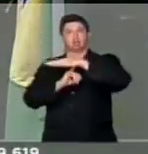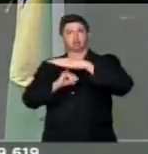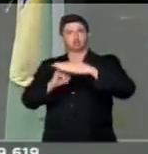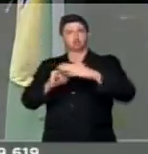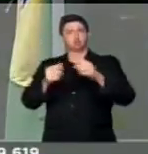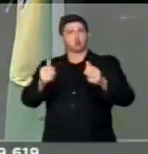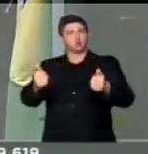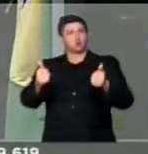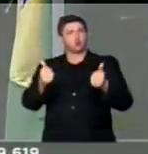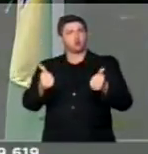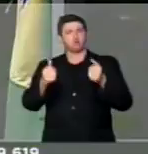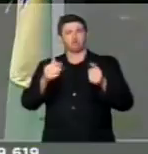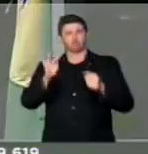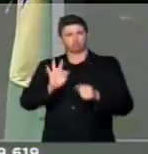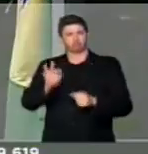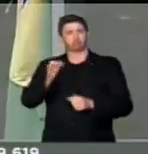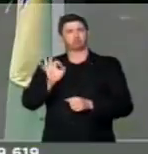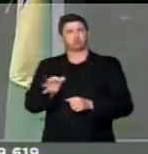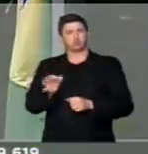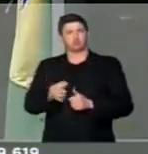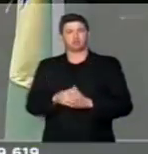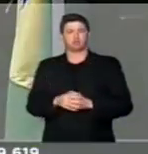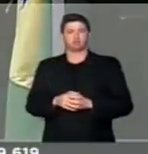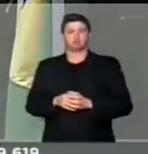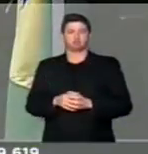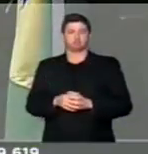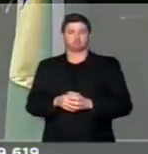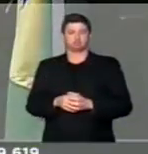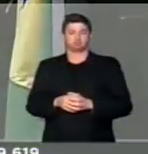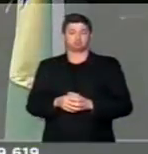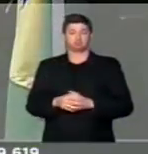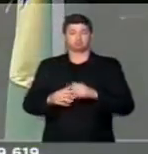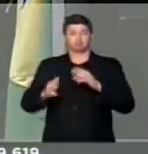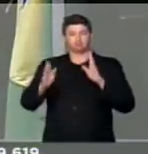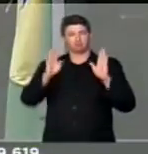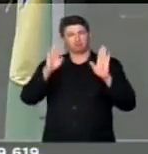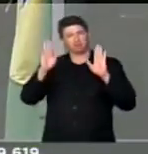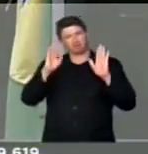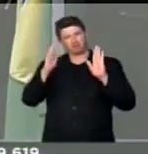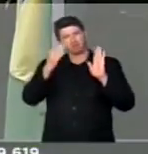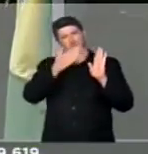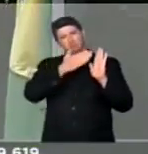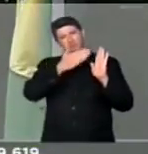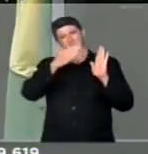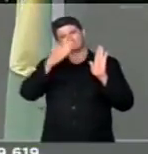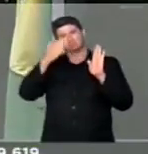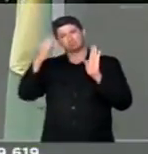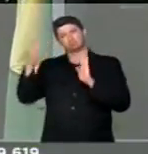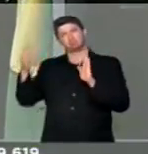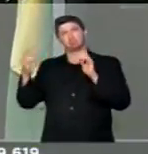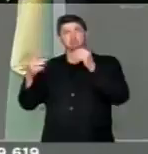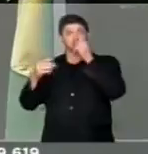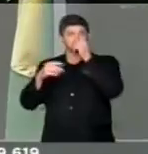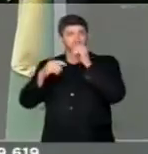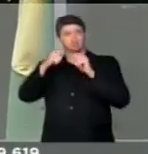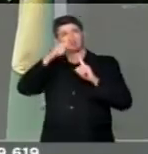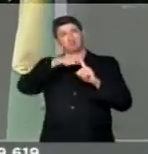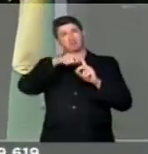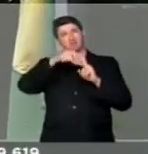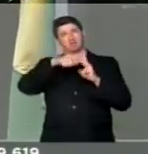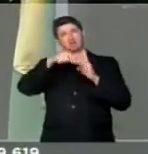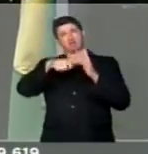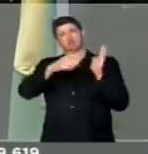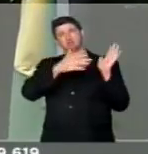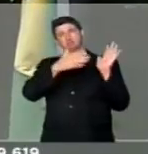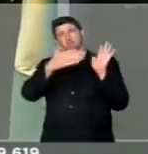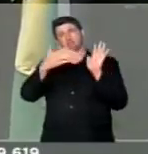funcionam, houve nesse período, desses últimos meses,